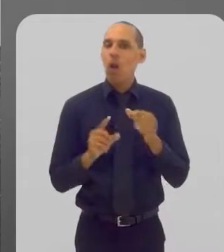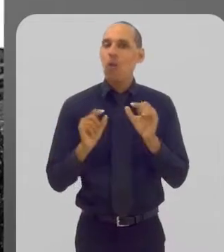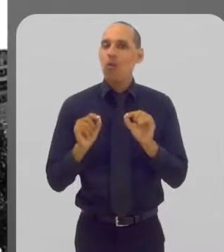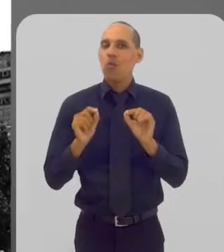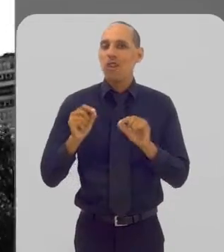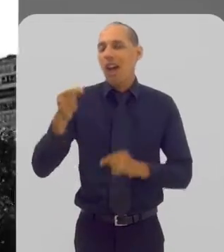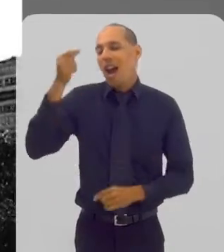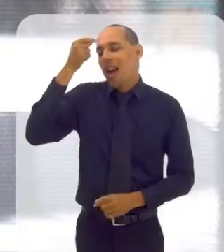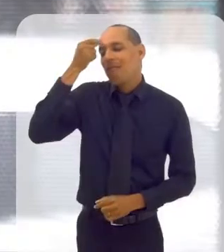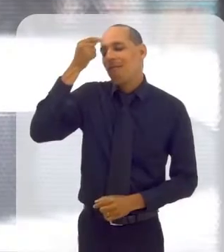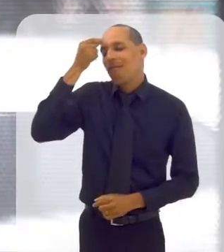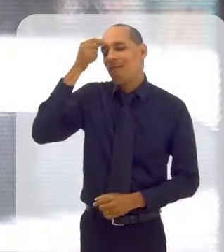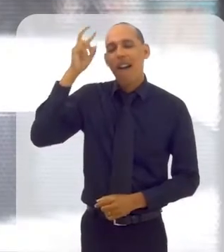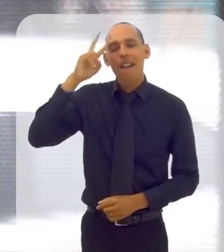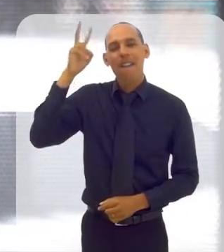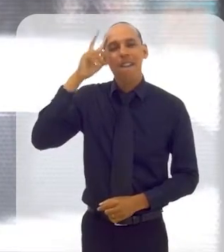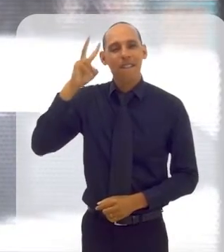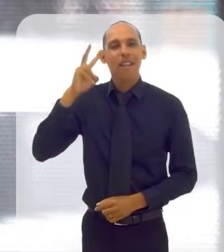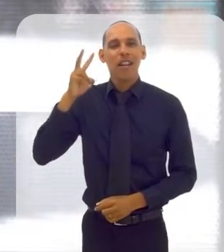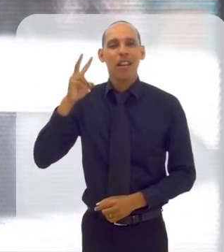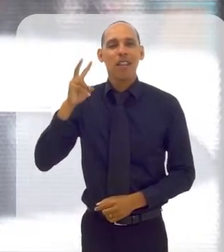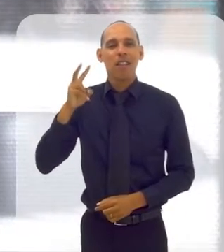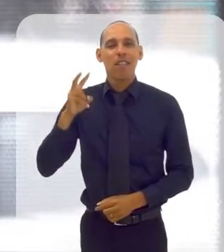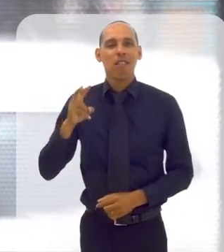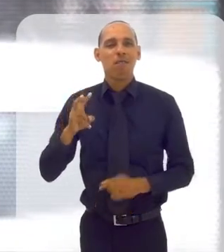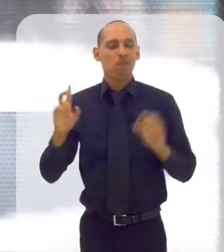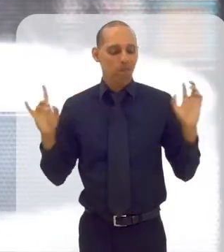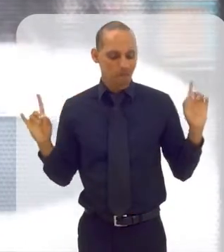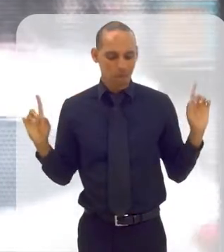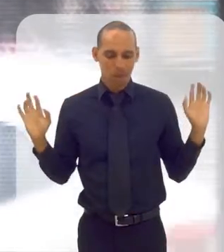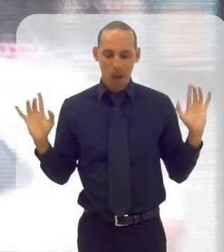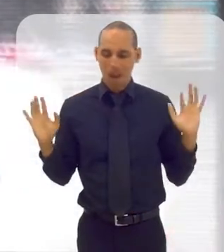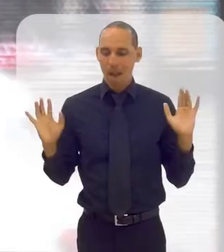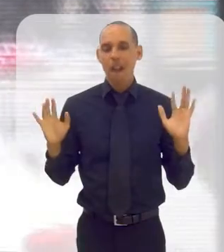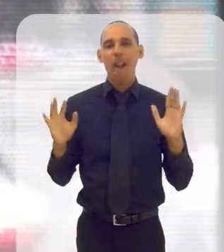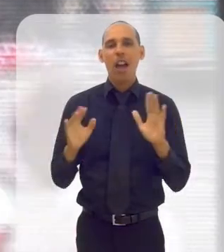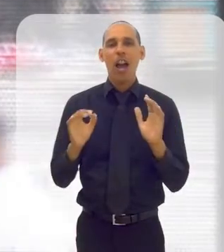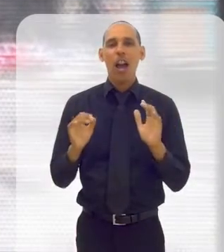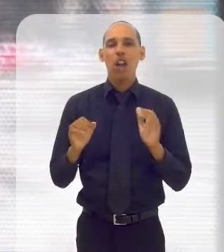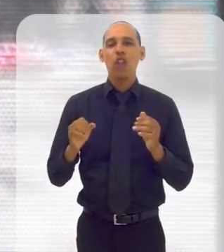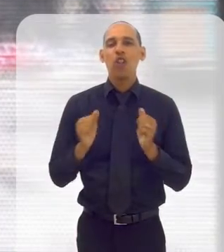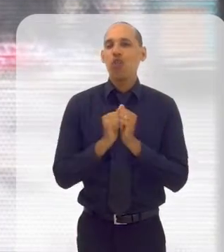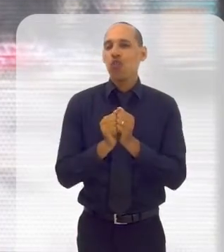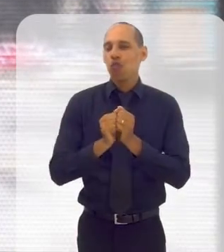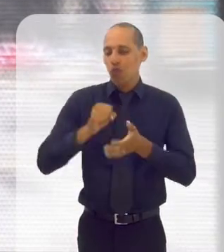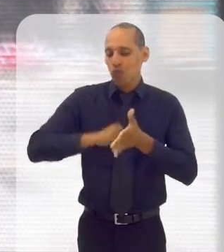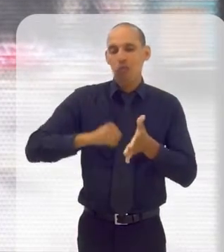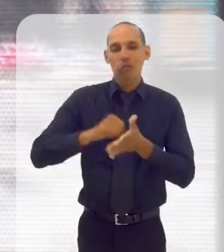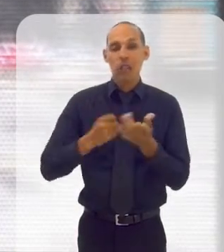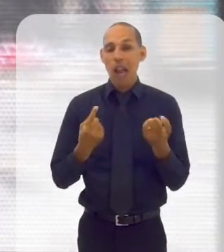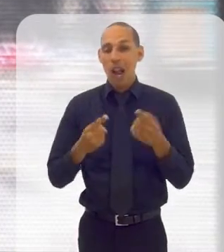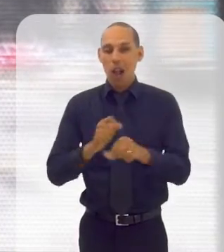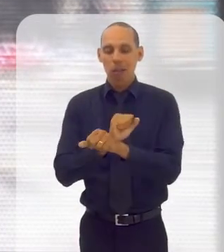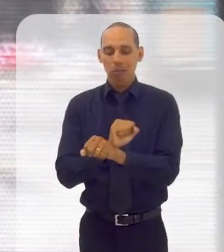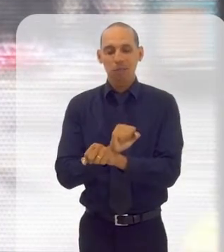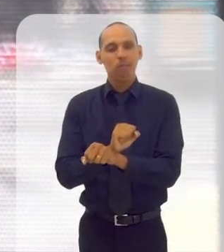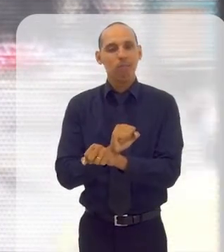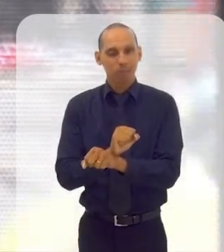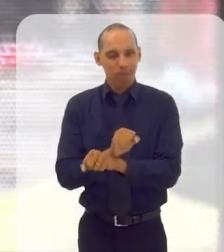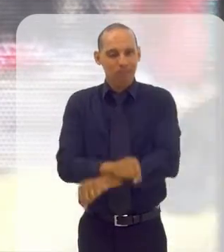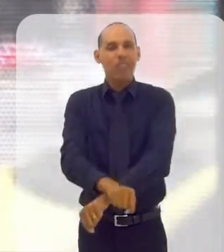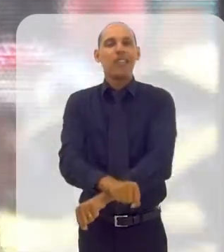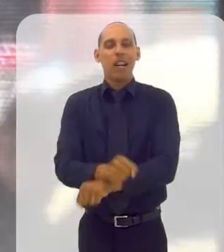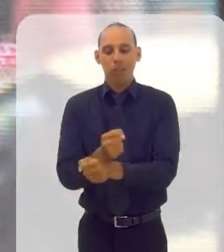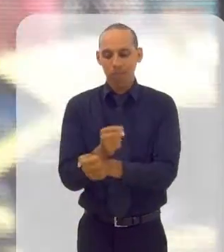parte, né, de um memorial em torno de irmandades que vão pensar, né, a luta pela abolição, que vão